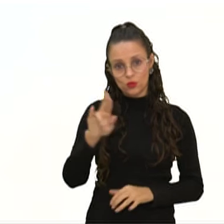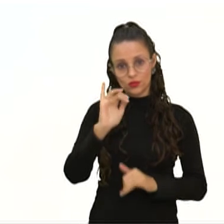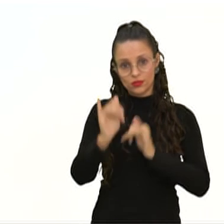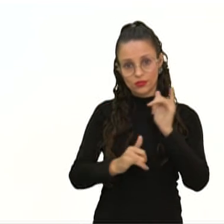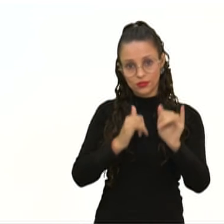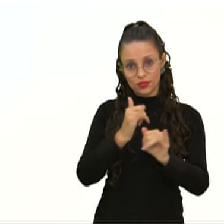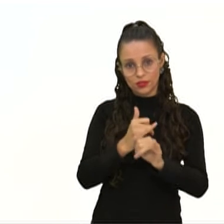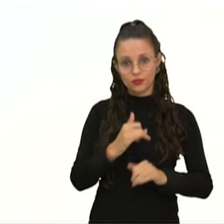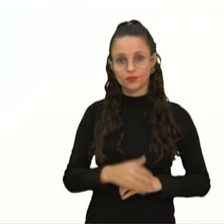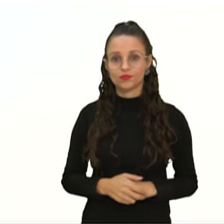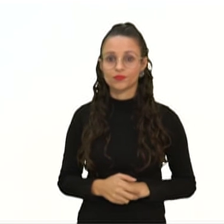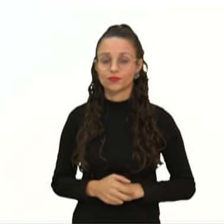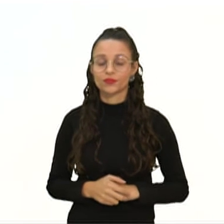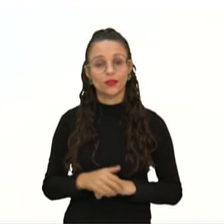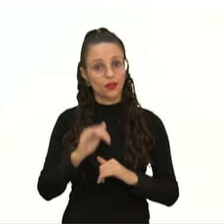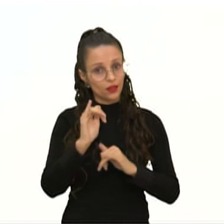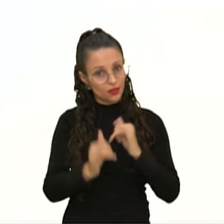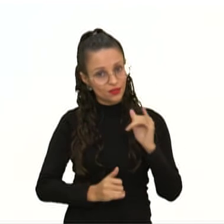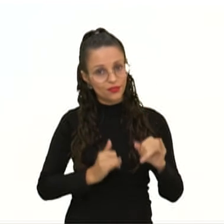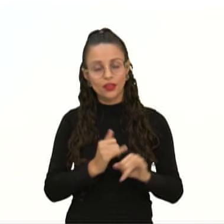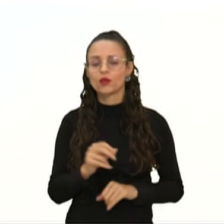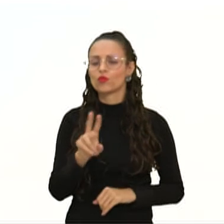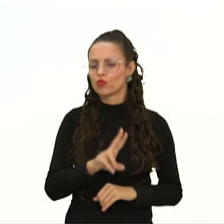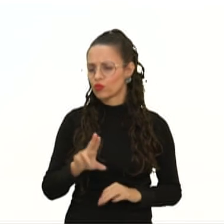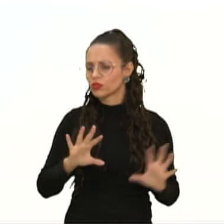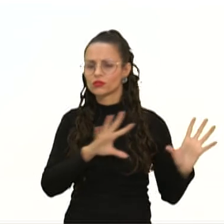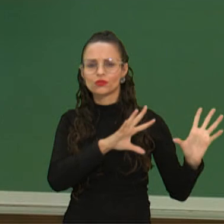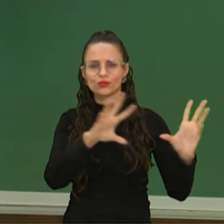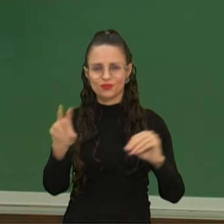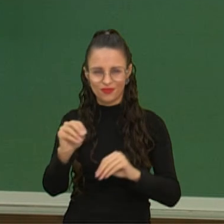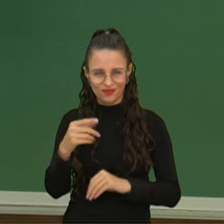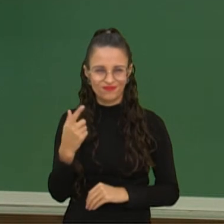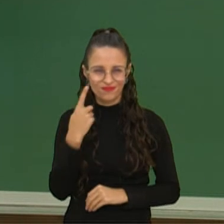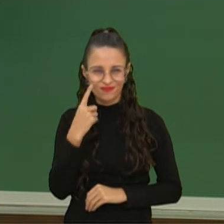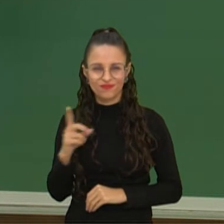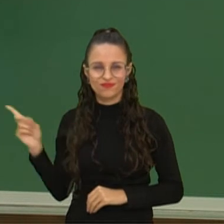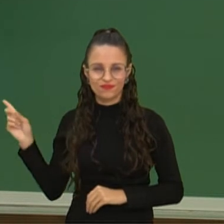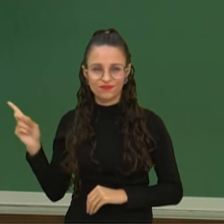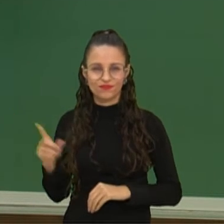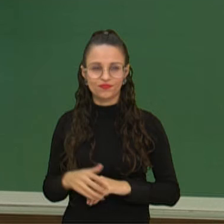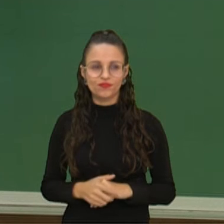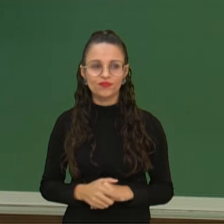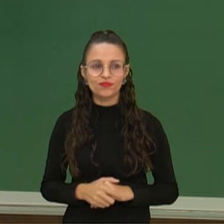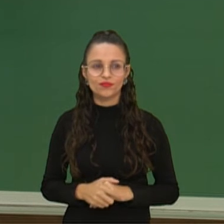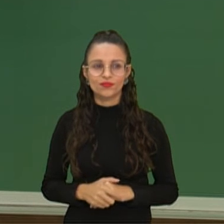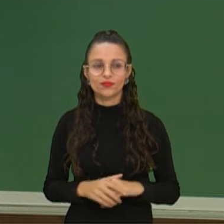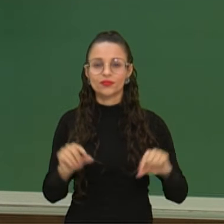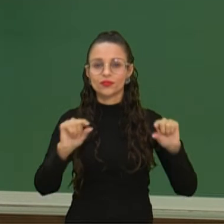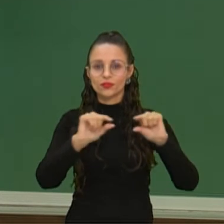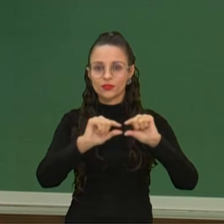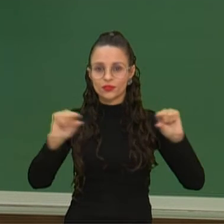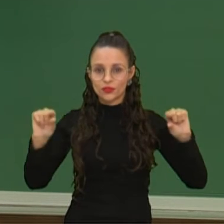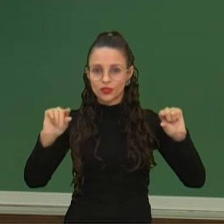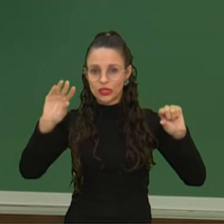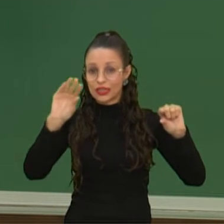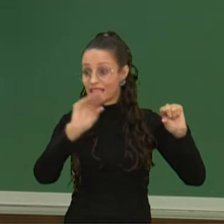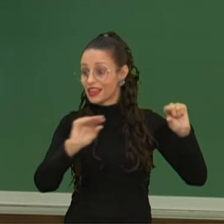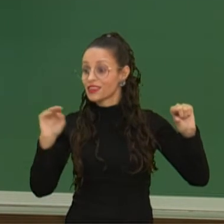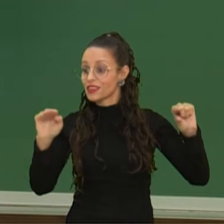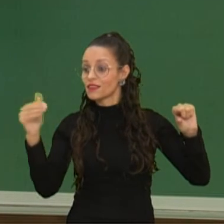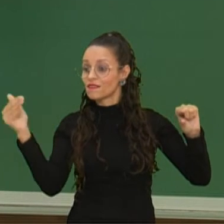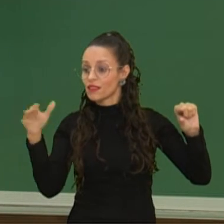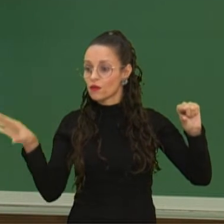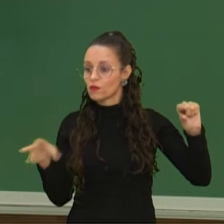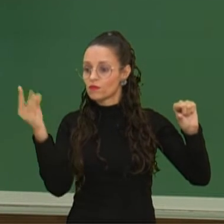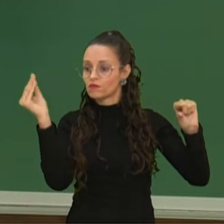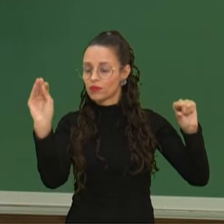A internet é usada por todo mundo. Então, repare. O objeto da frase vira sujeito, the